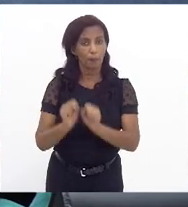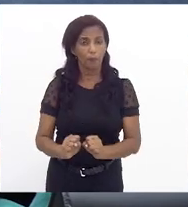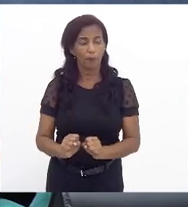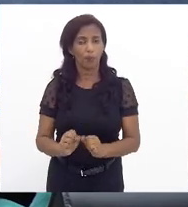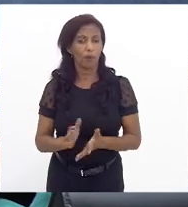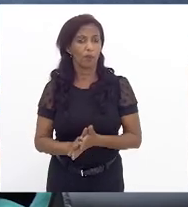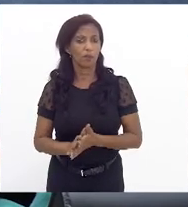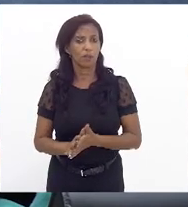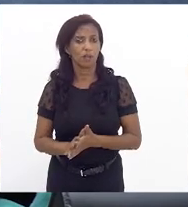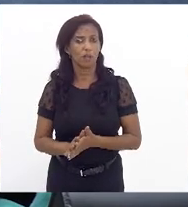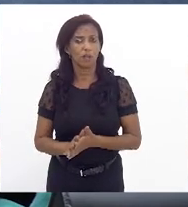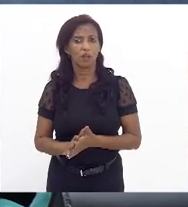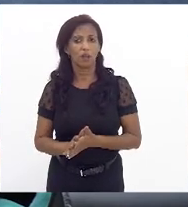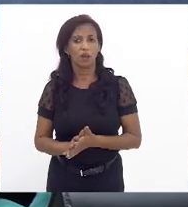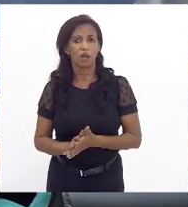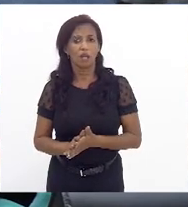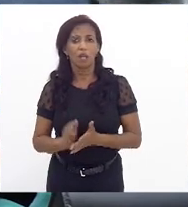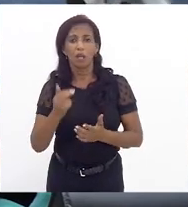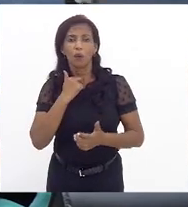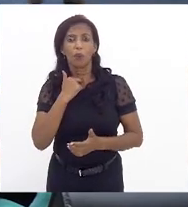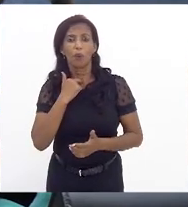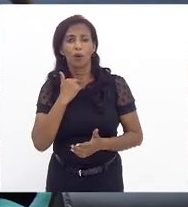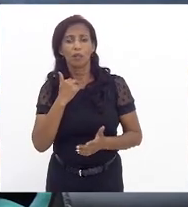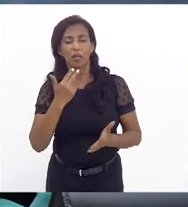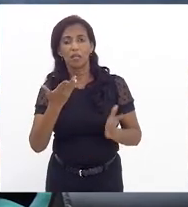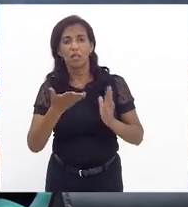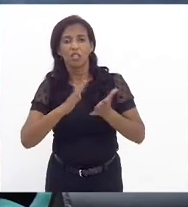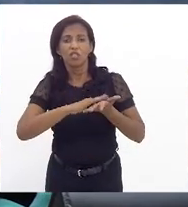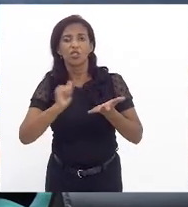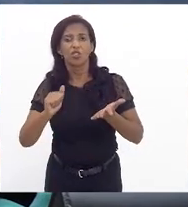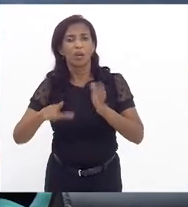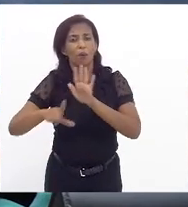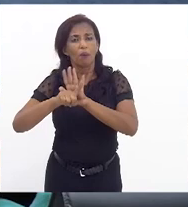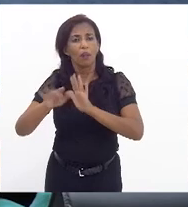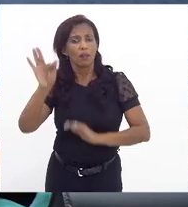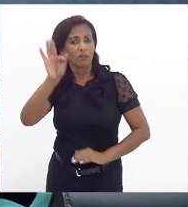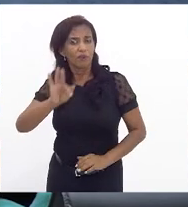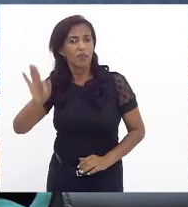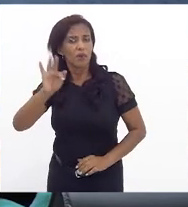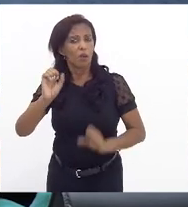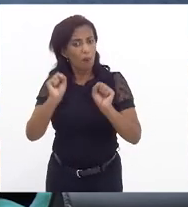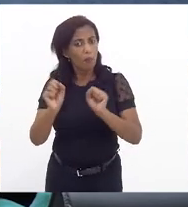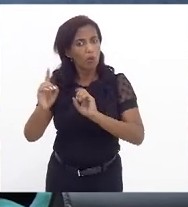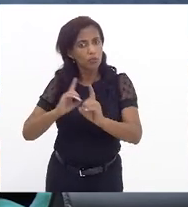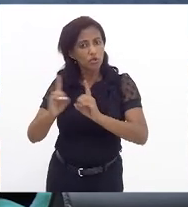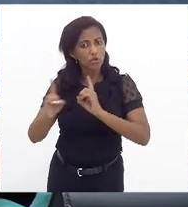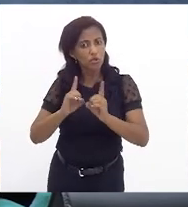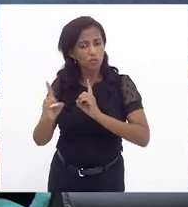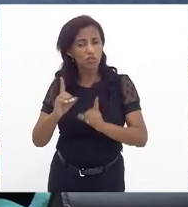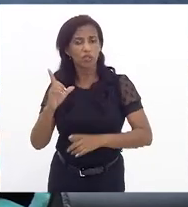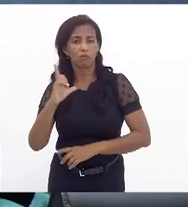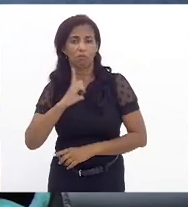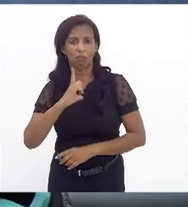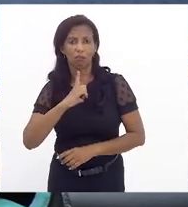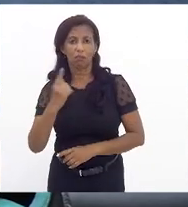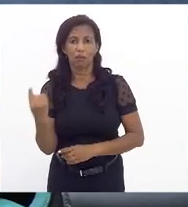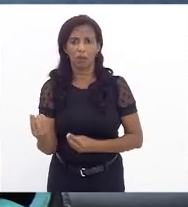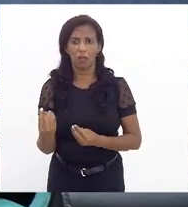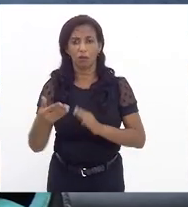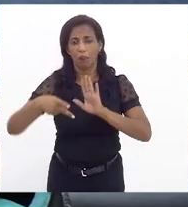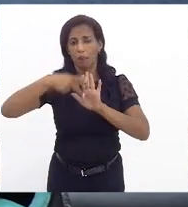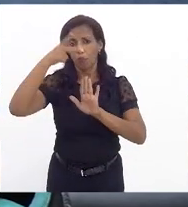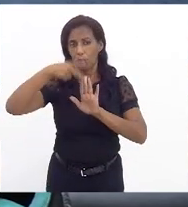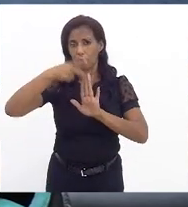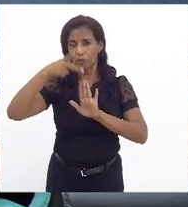não podem descumprir uma lei federal, mas podem discutir, havendo uma